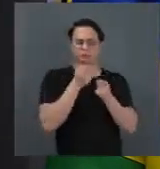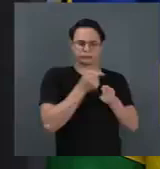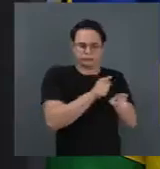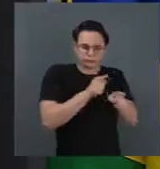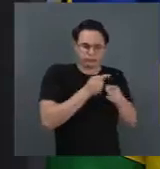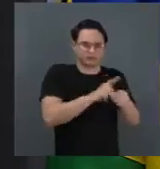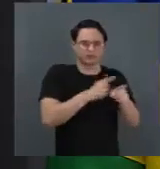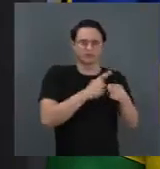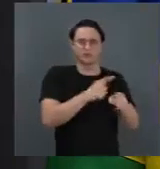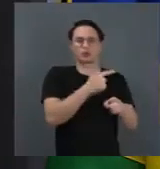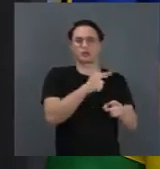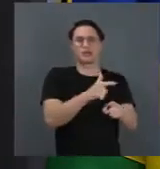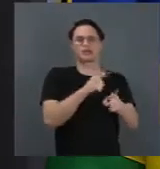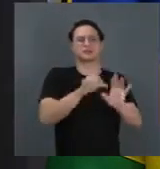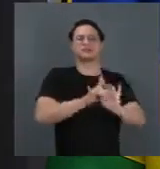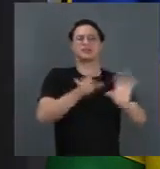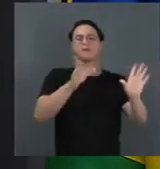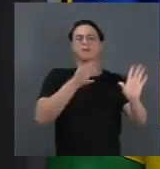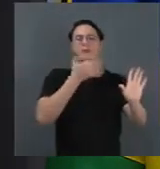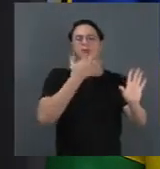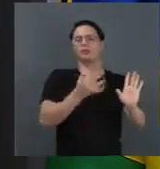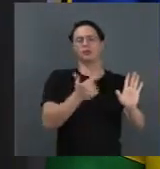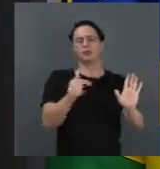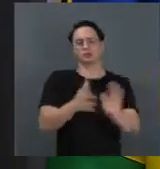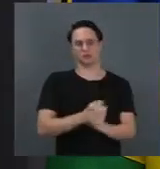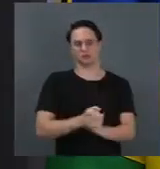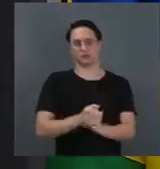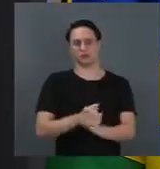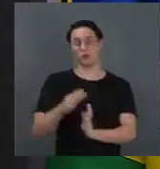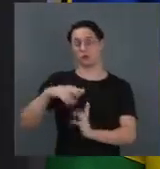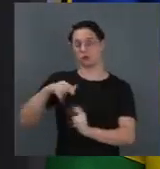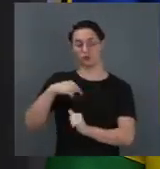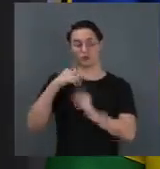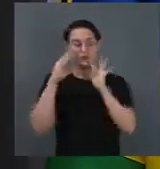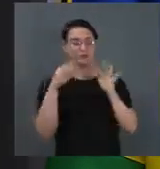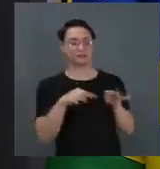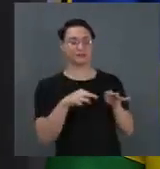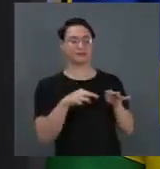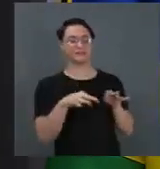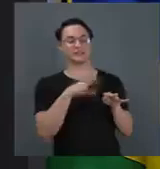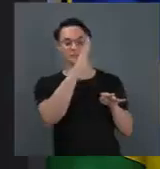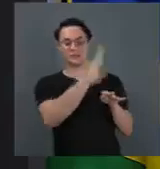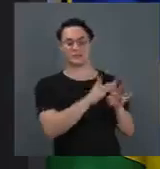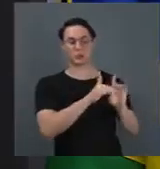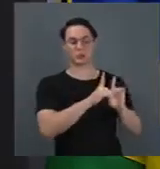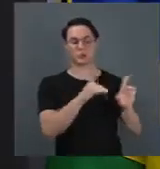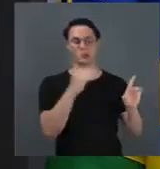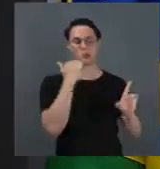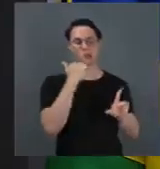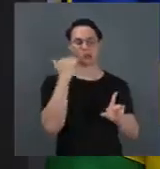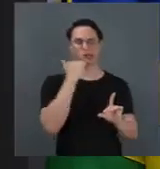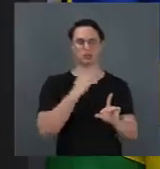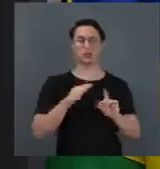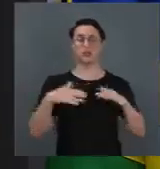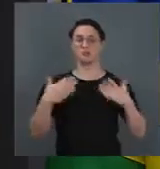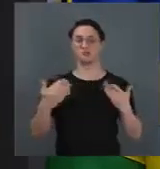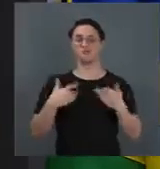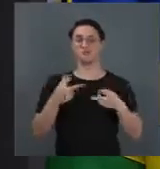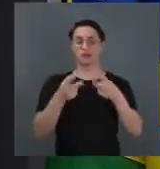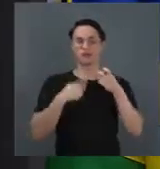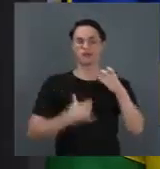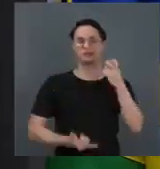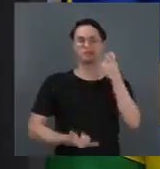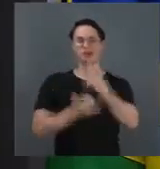livre opinião. O mundo está descobrindo que o Brasil não tem democracia. E, no meio dessa